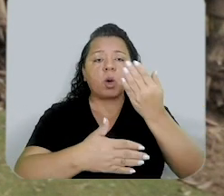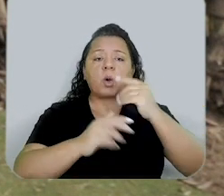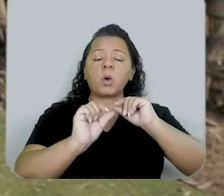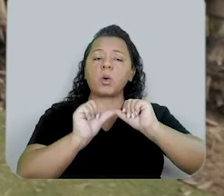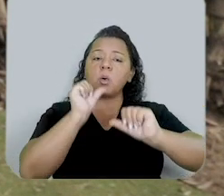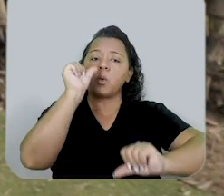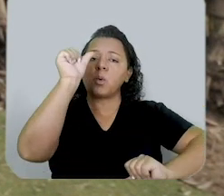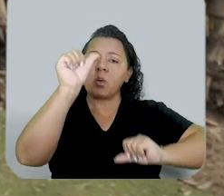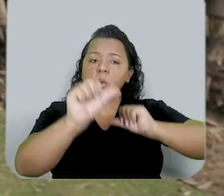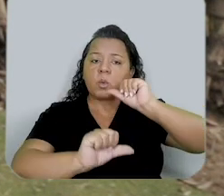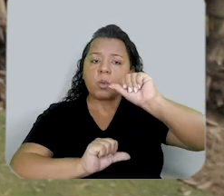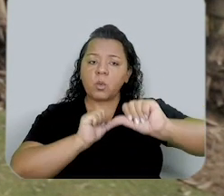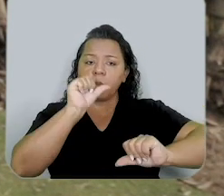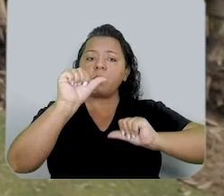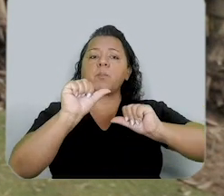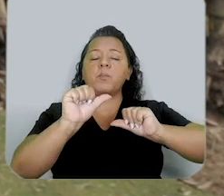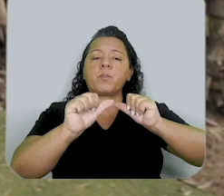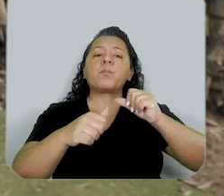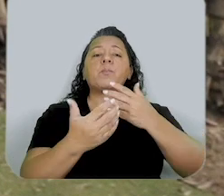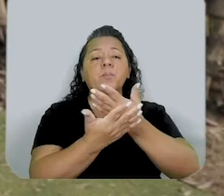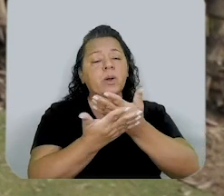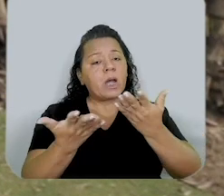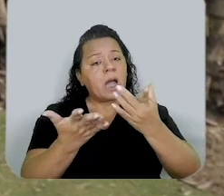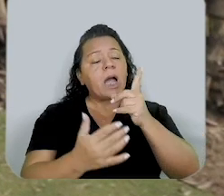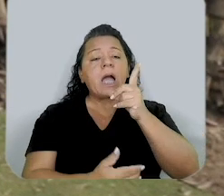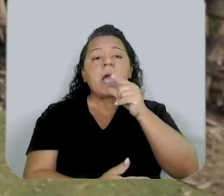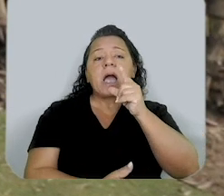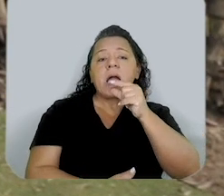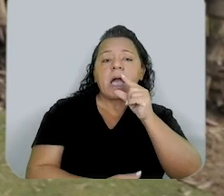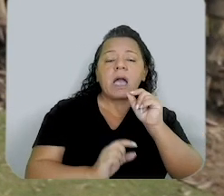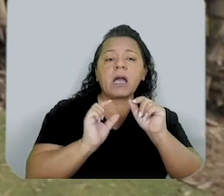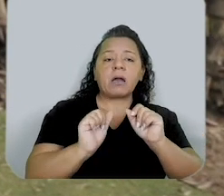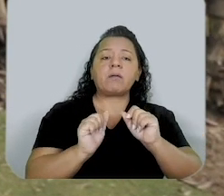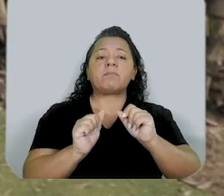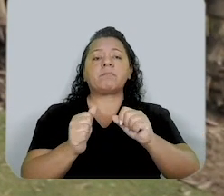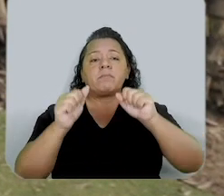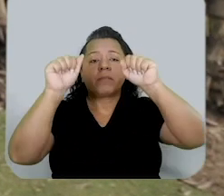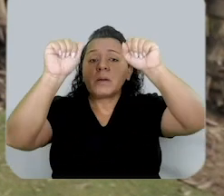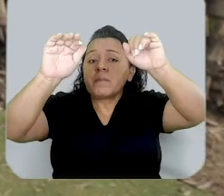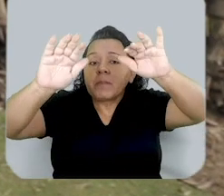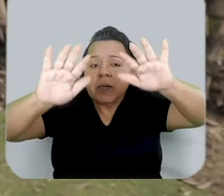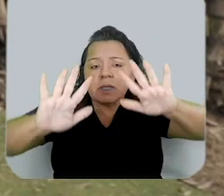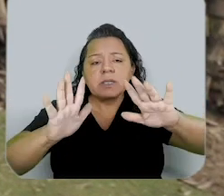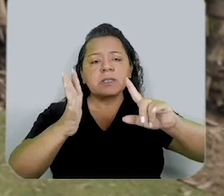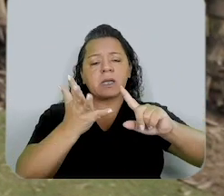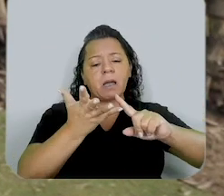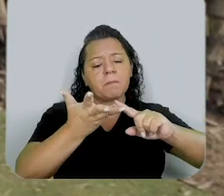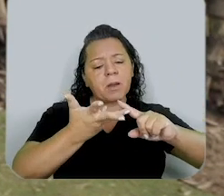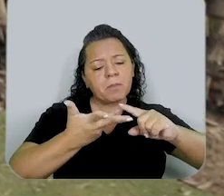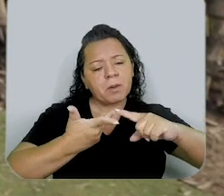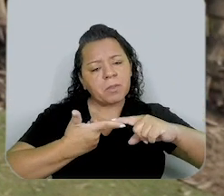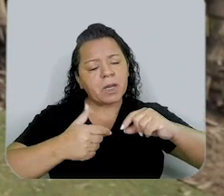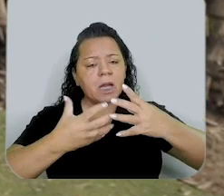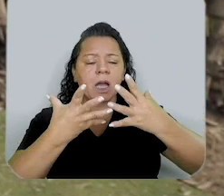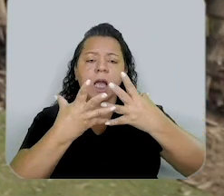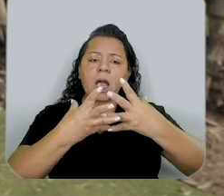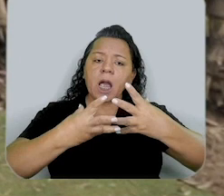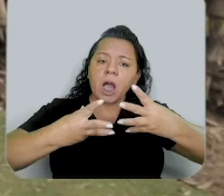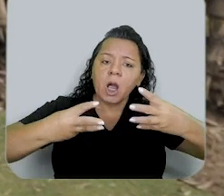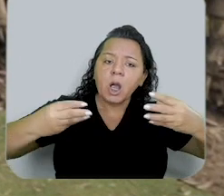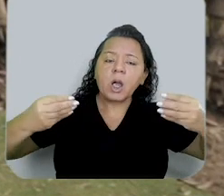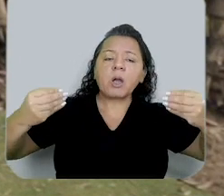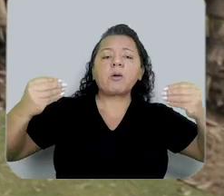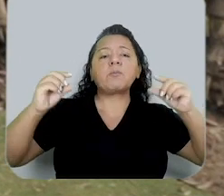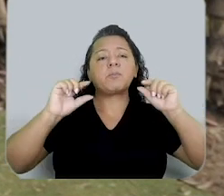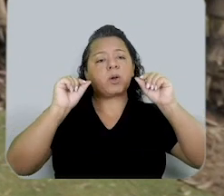rituais importantes, eles são feitos com água, né? Para benzer alguém, para sarar, para curar,